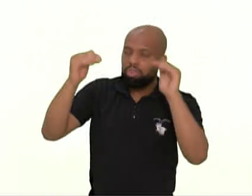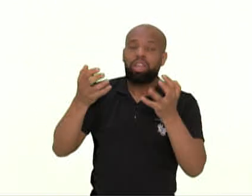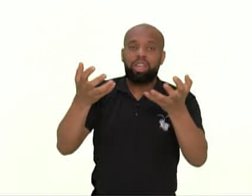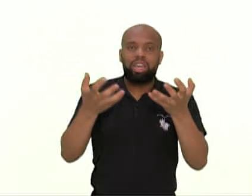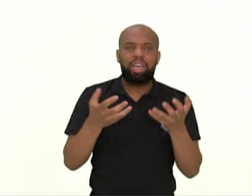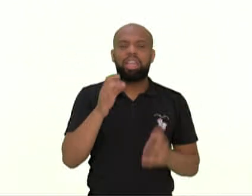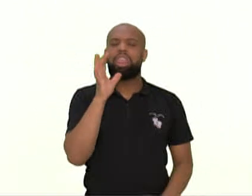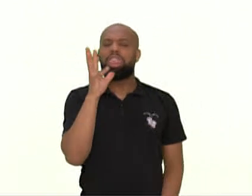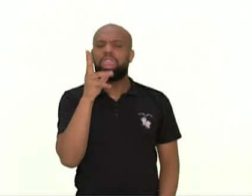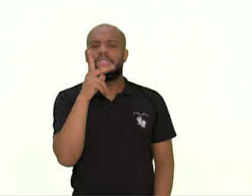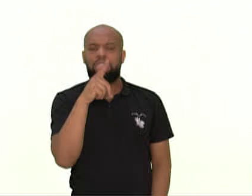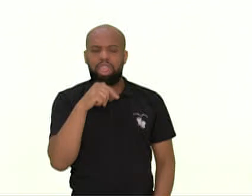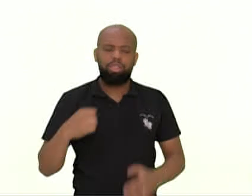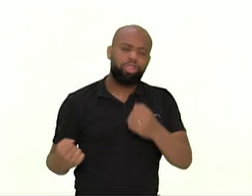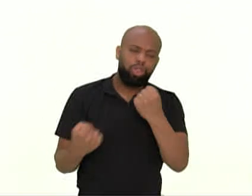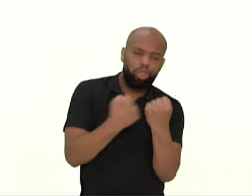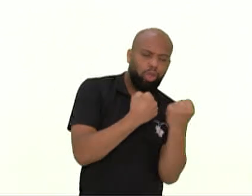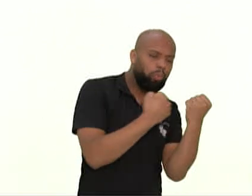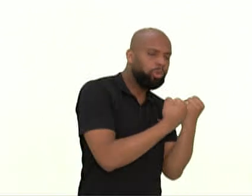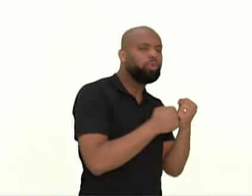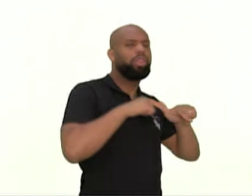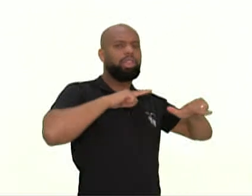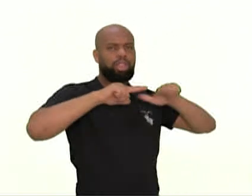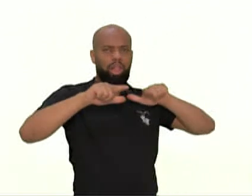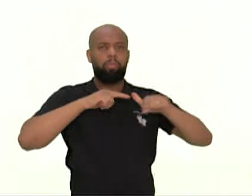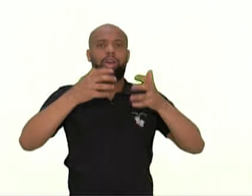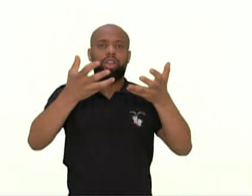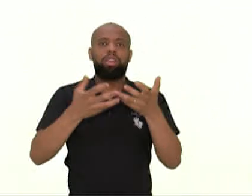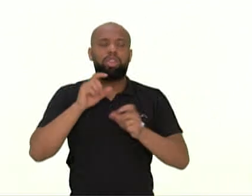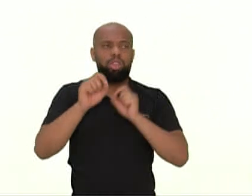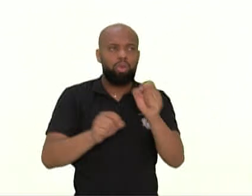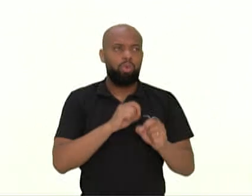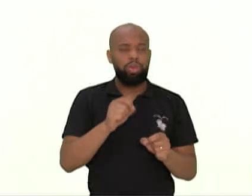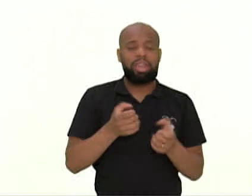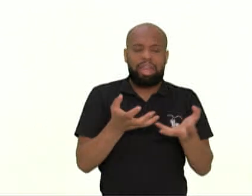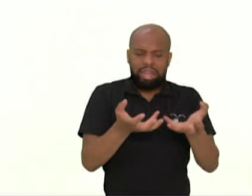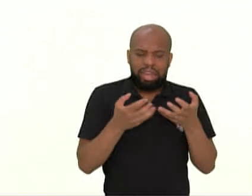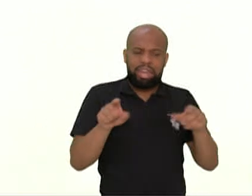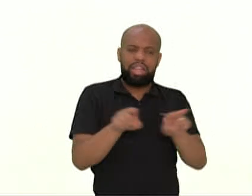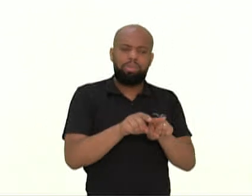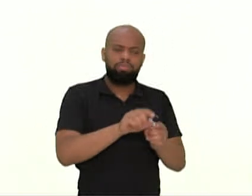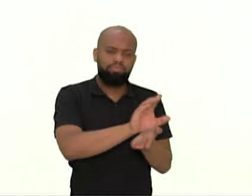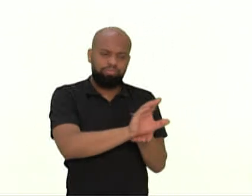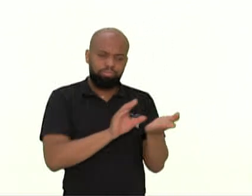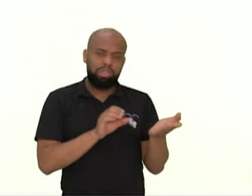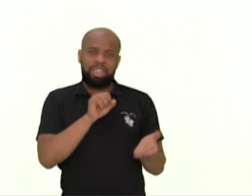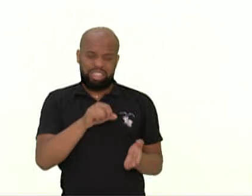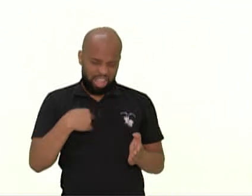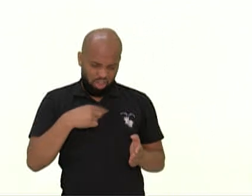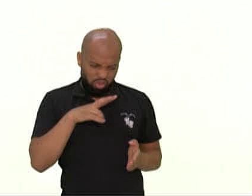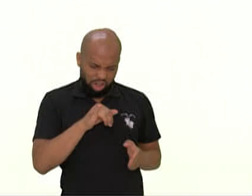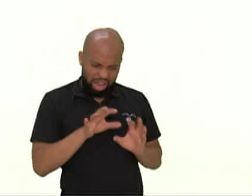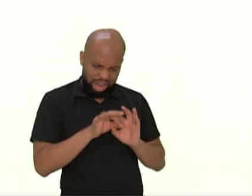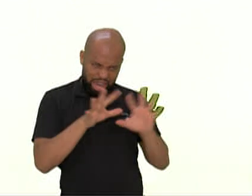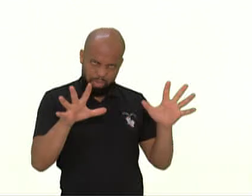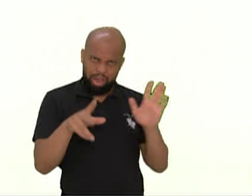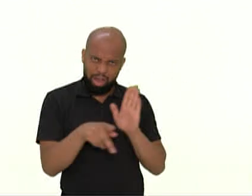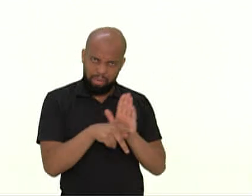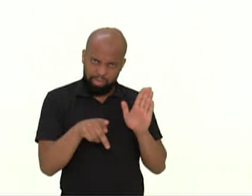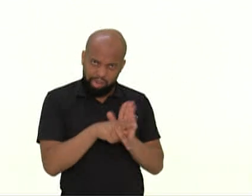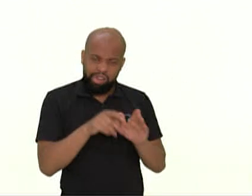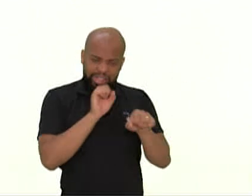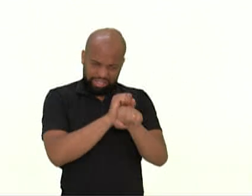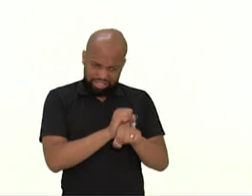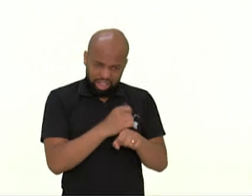lenta substituição da força de trabalho e pretendia ser indenizada pelos escravos libertados. Como assim indenizado? Vamos